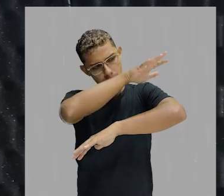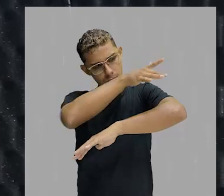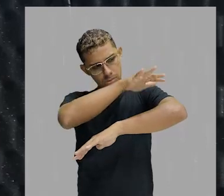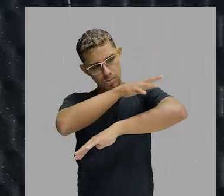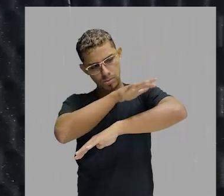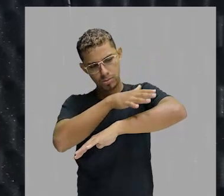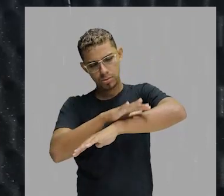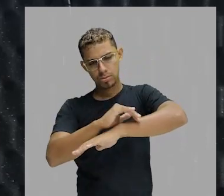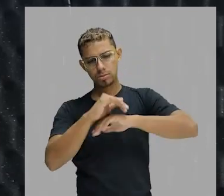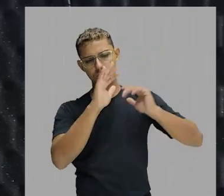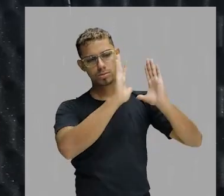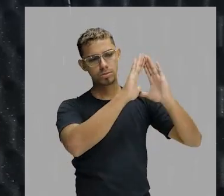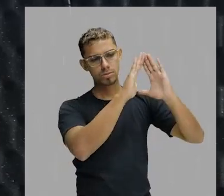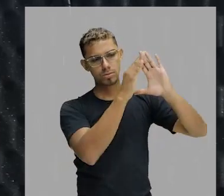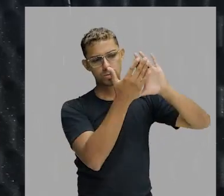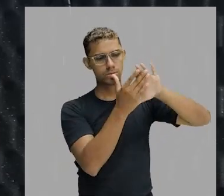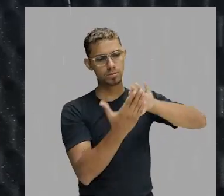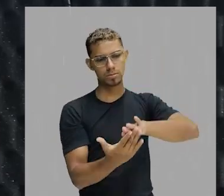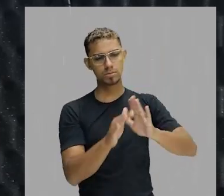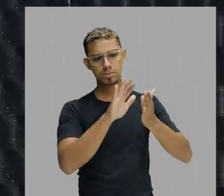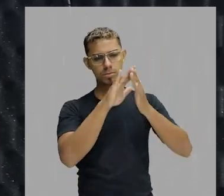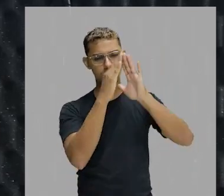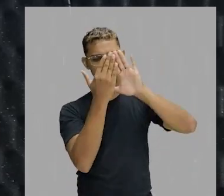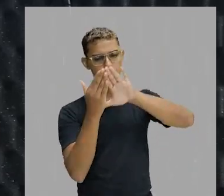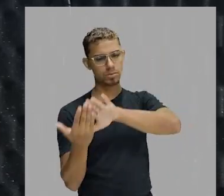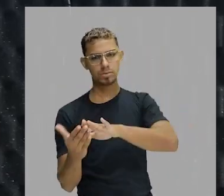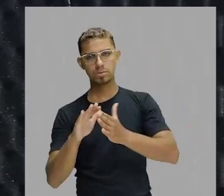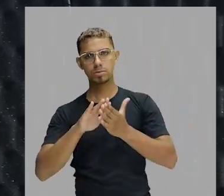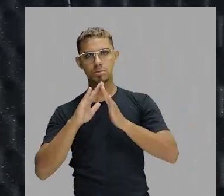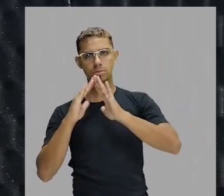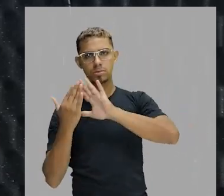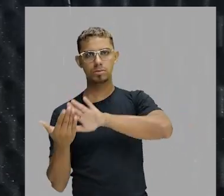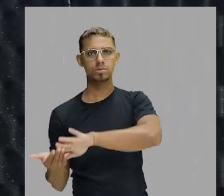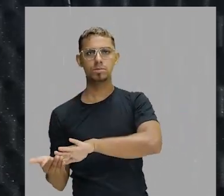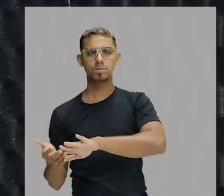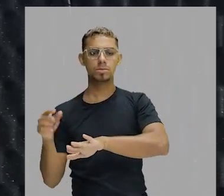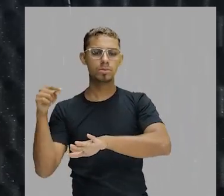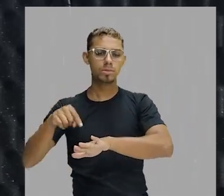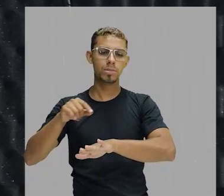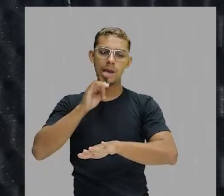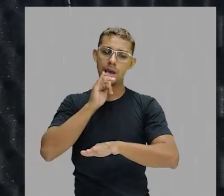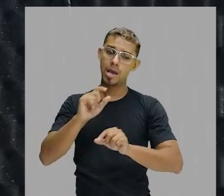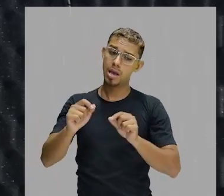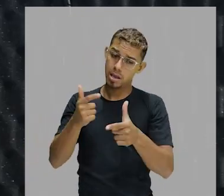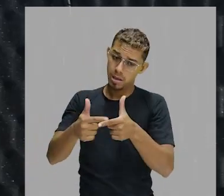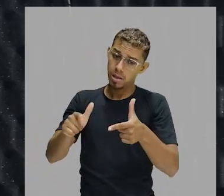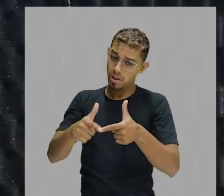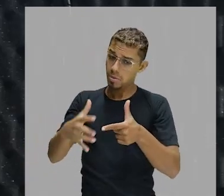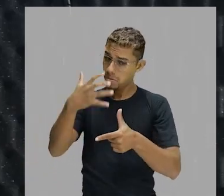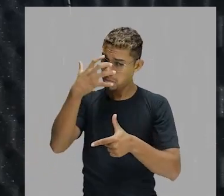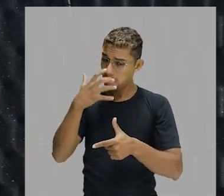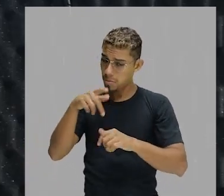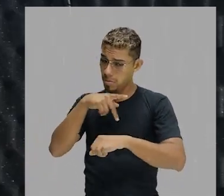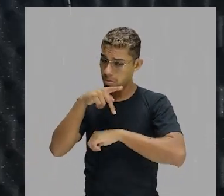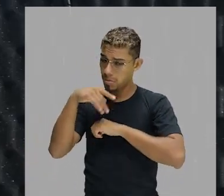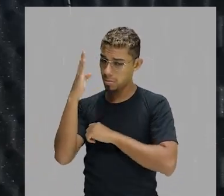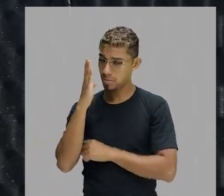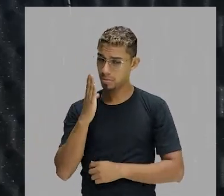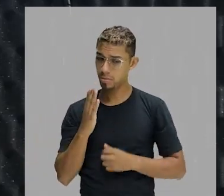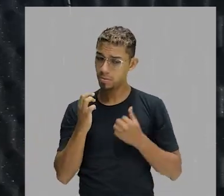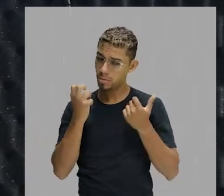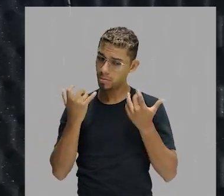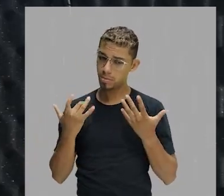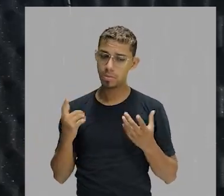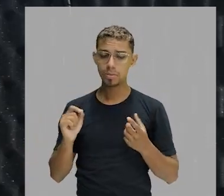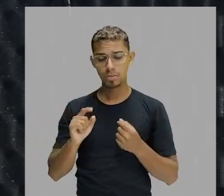mais pesado e o resultado essa região desce, nós temos os deslizamentos de terra. É um problema sério no Brasil, galera, tá certo? Está